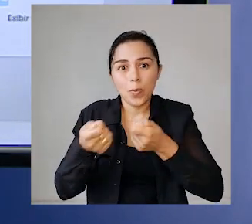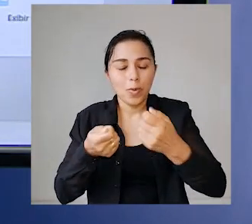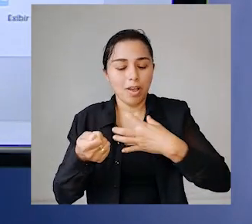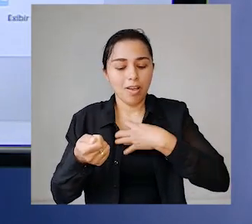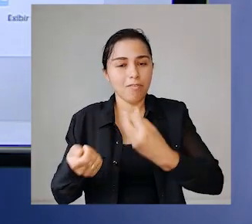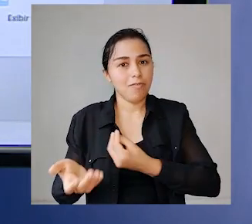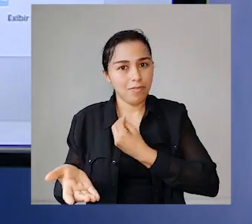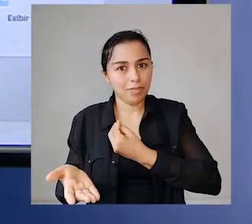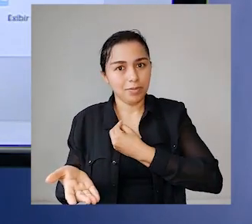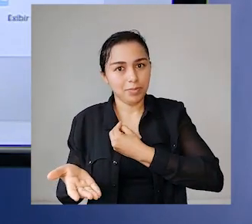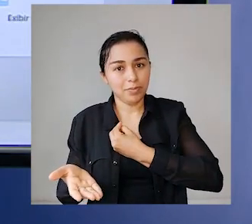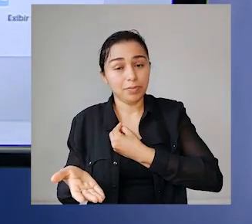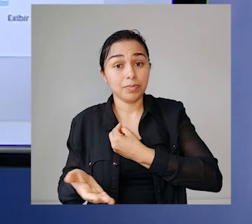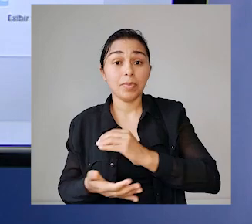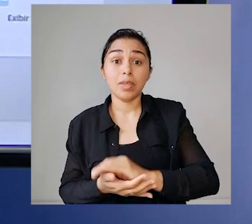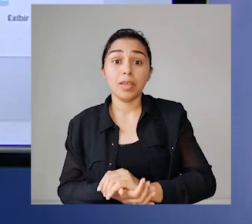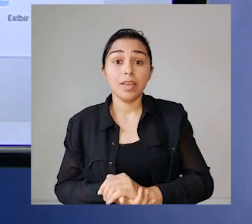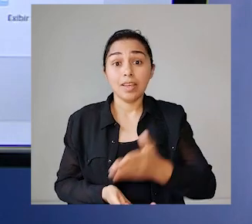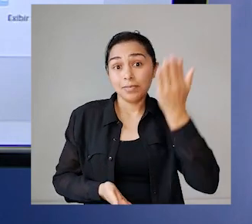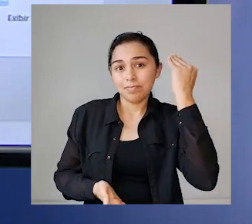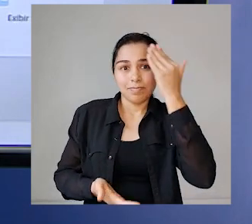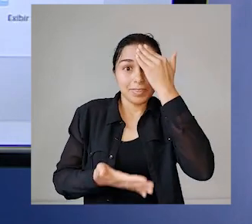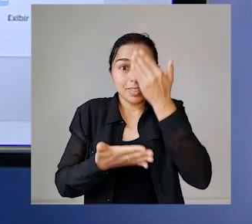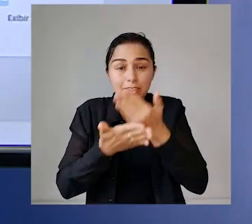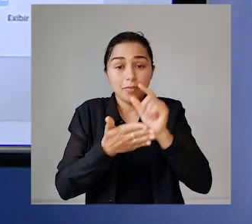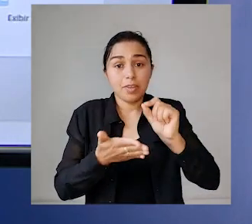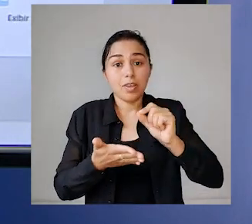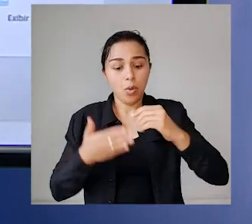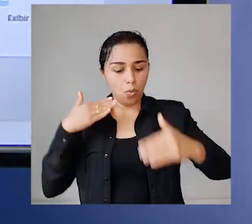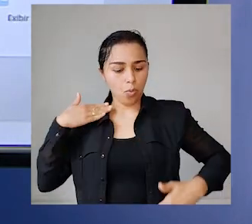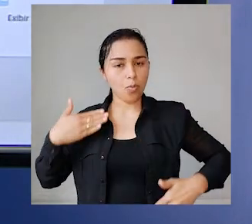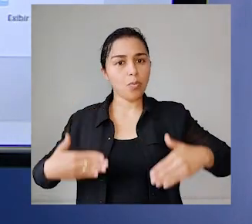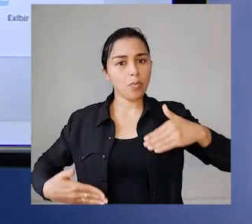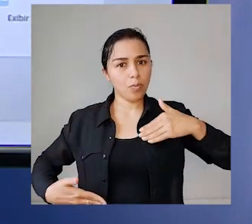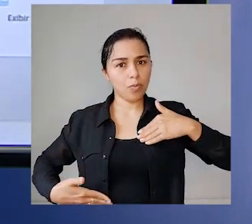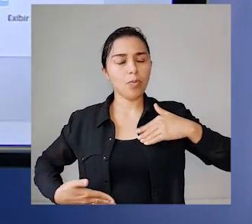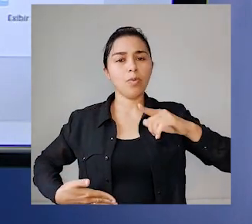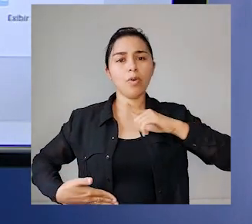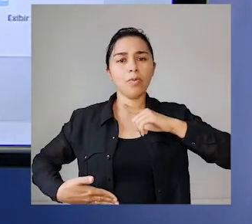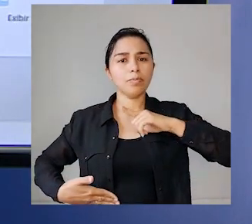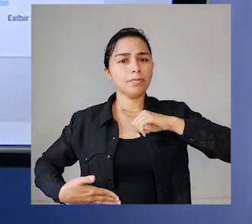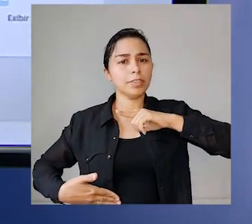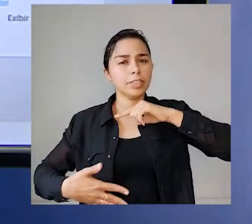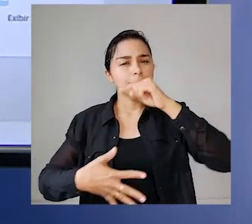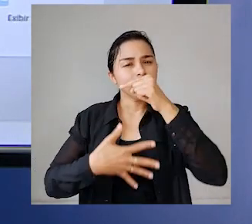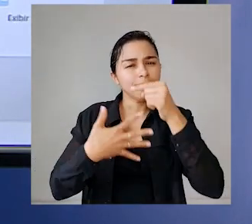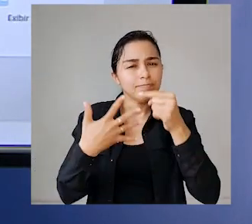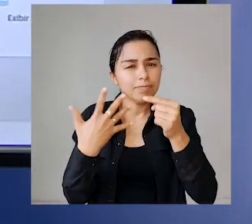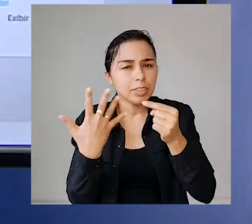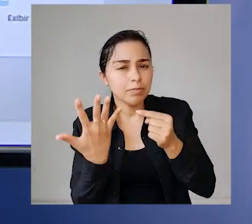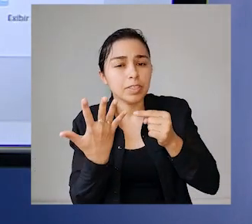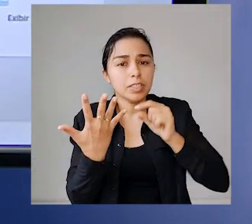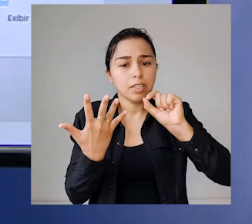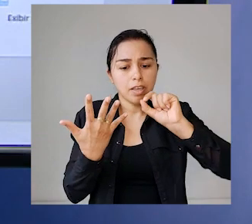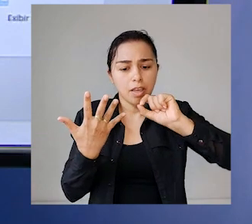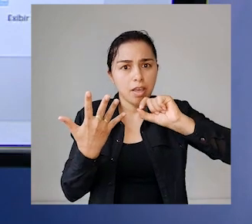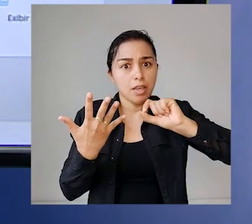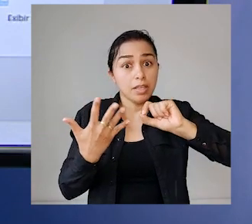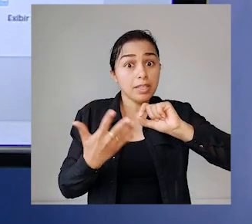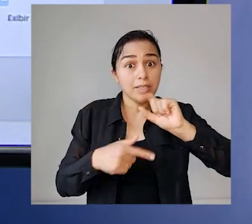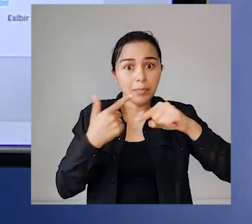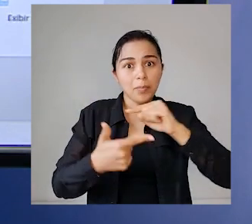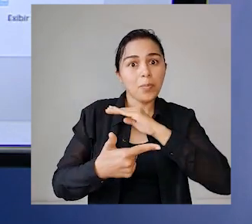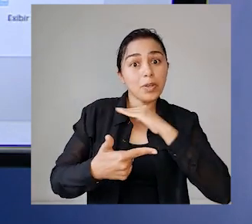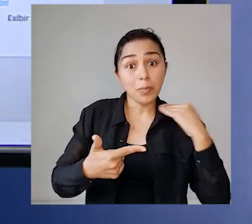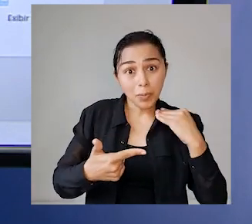vida. Uma delas é a de que o corpo é constituído por diferentes elementos que se